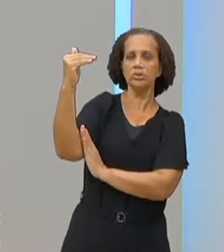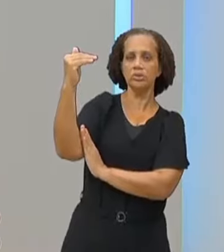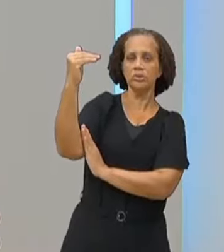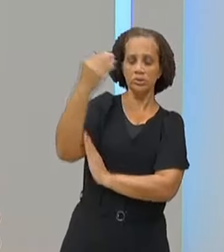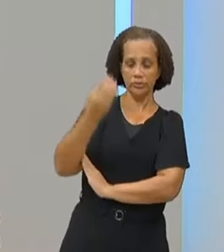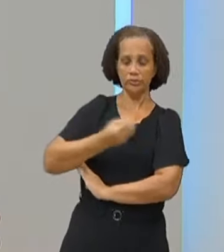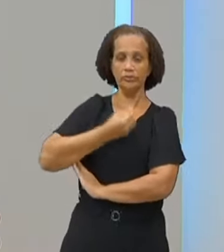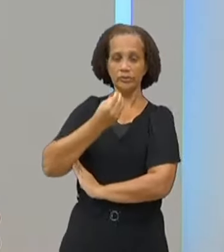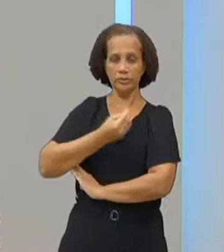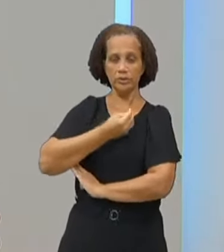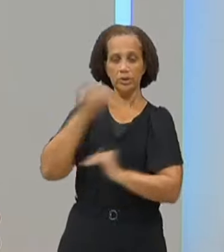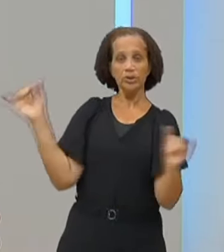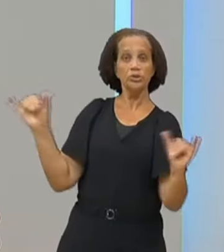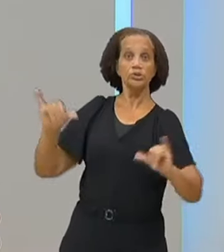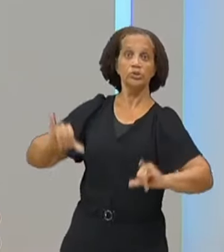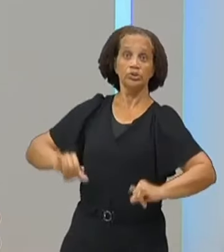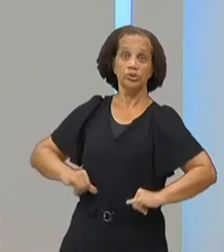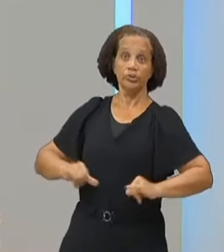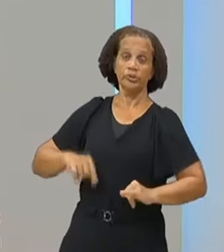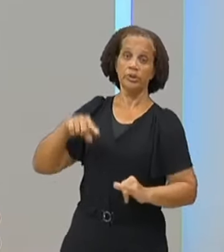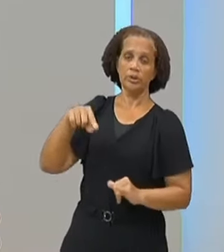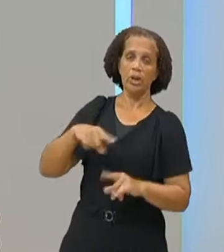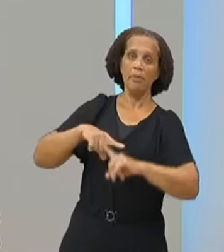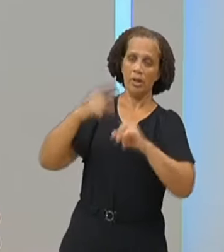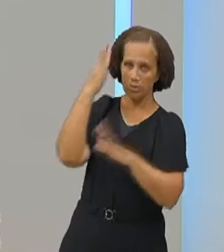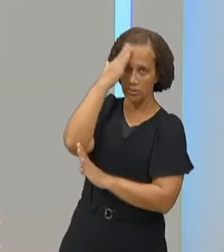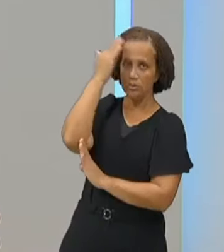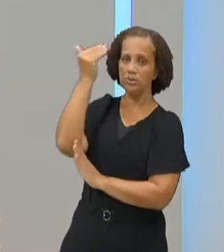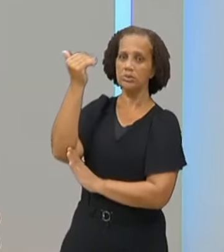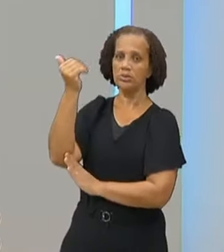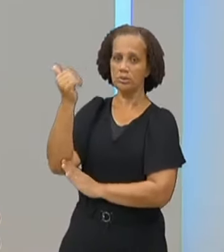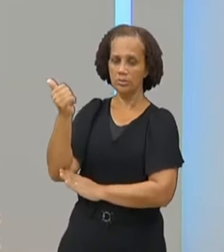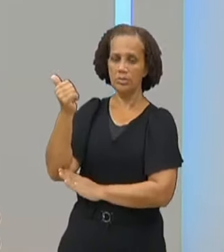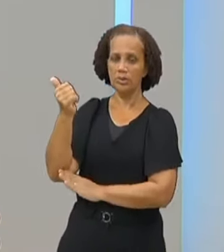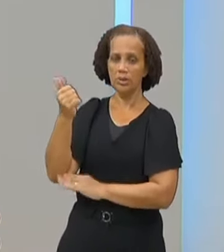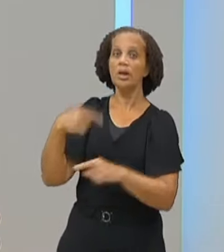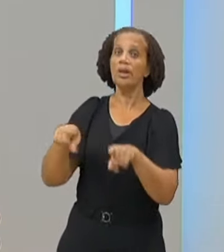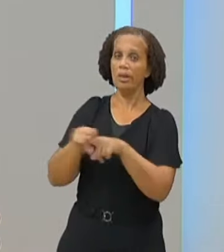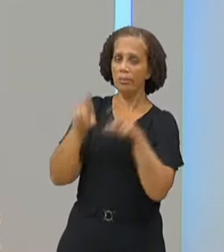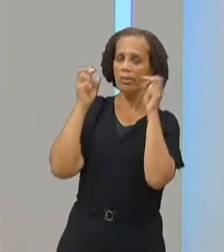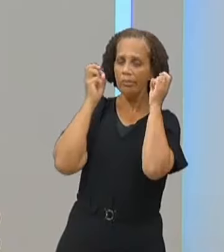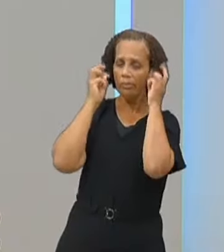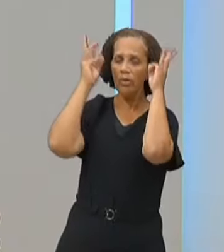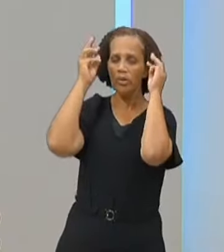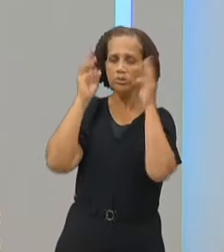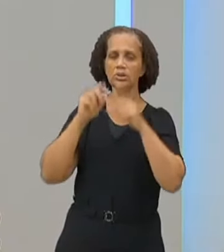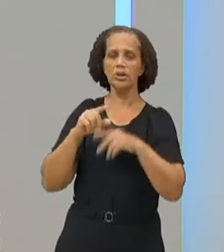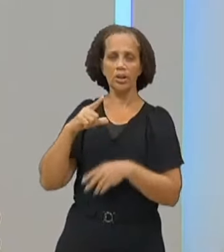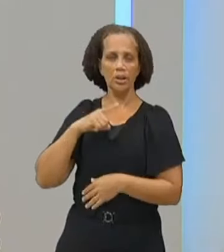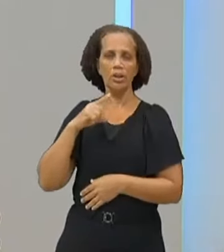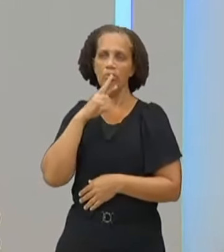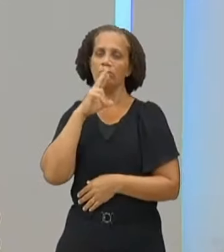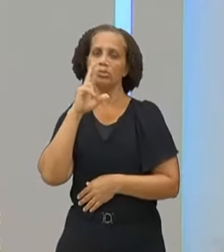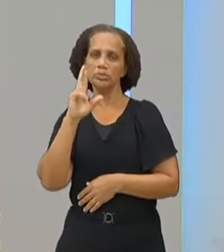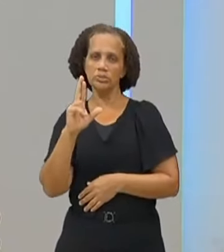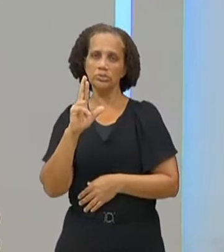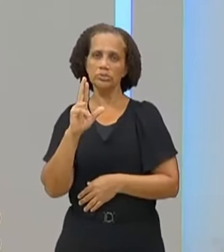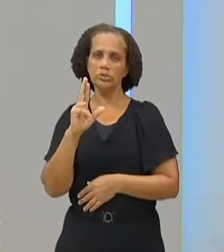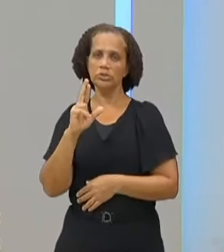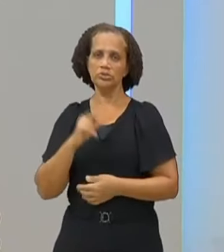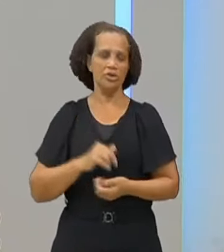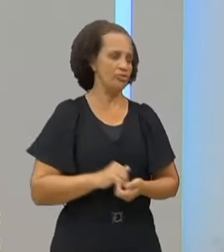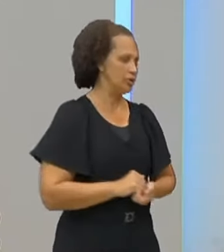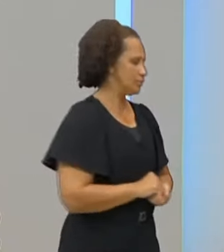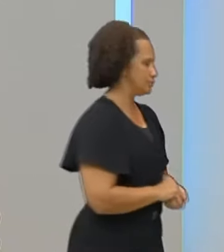vida, e sofre aqui, mas sabe, assim como Moisés, que há uma recompensa